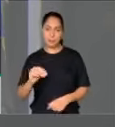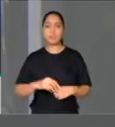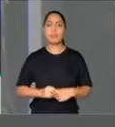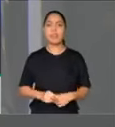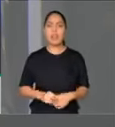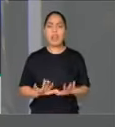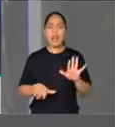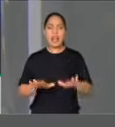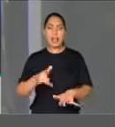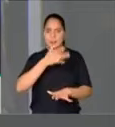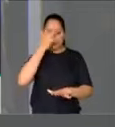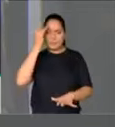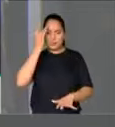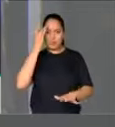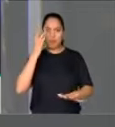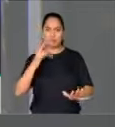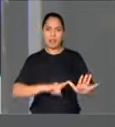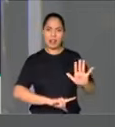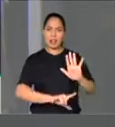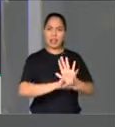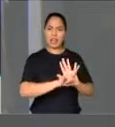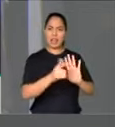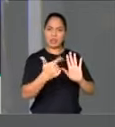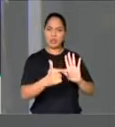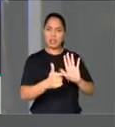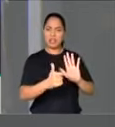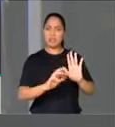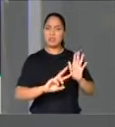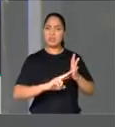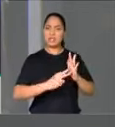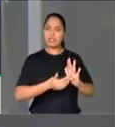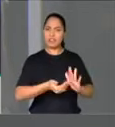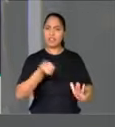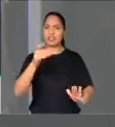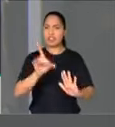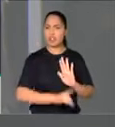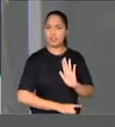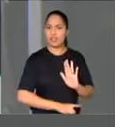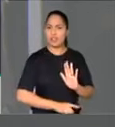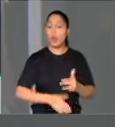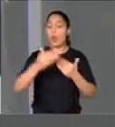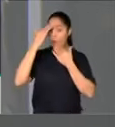não quer dizer a ausência de direitos. Obrigado,